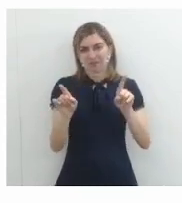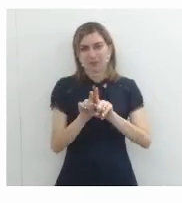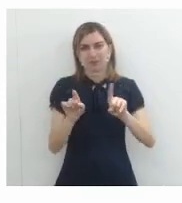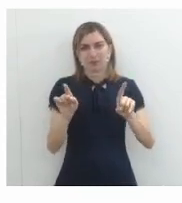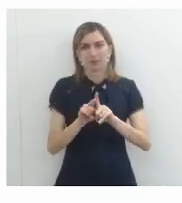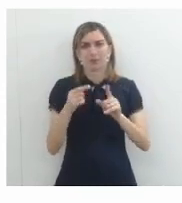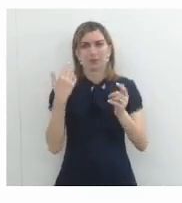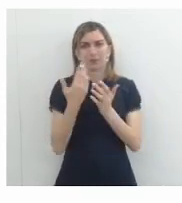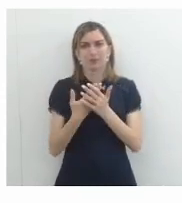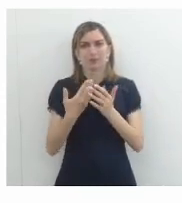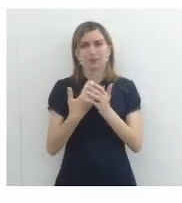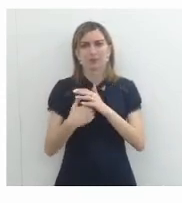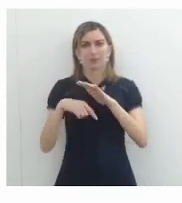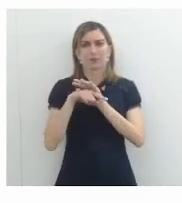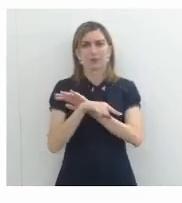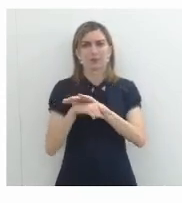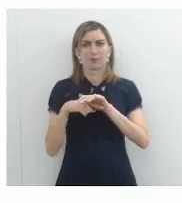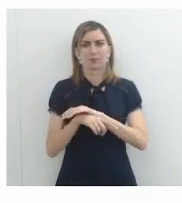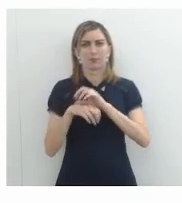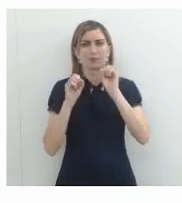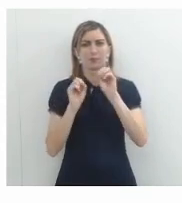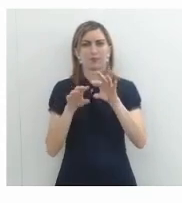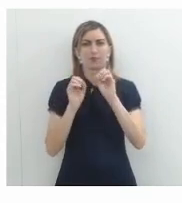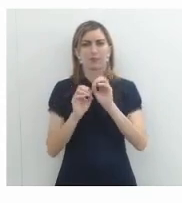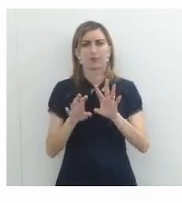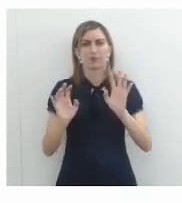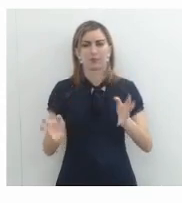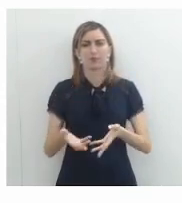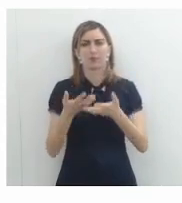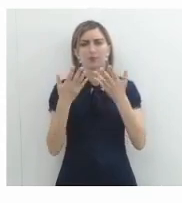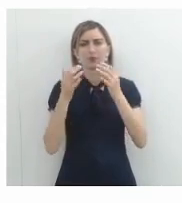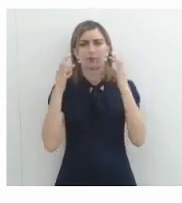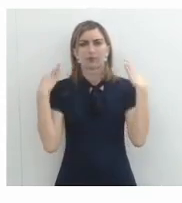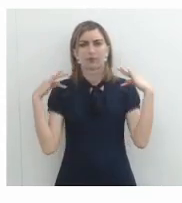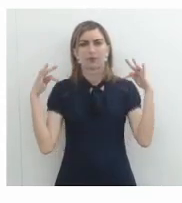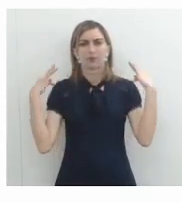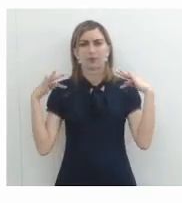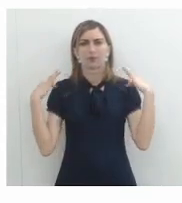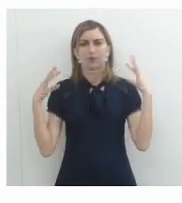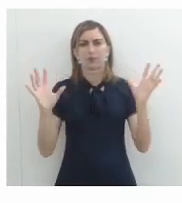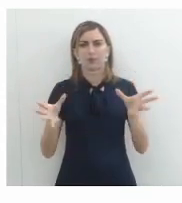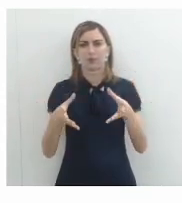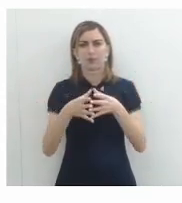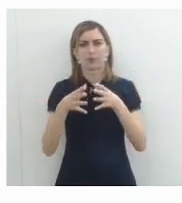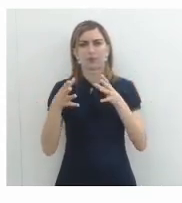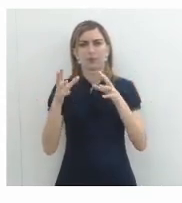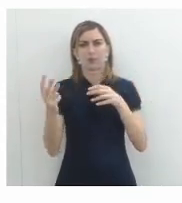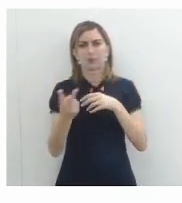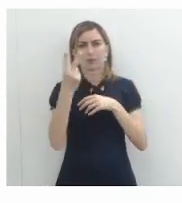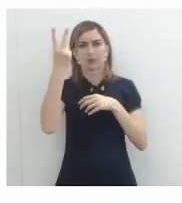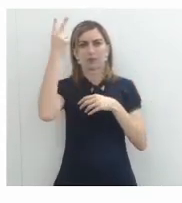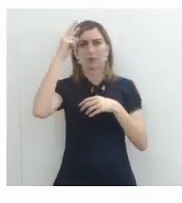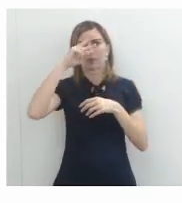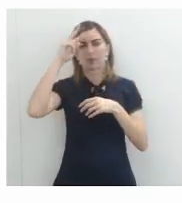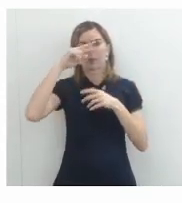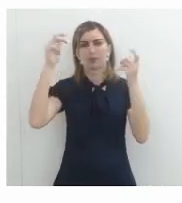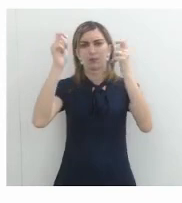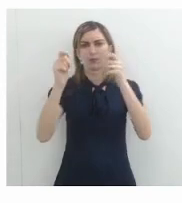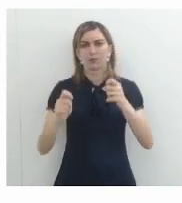estudo, pesquisa, educação, contemplação, turismo, conjuntos e coleções de valor histórico,